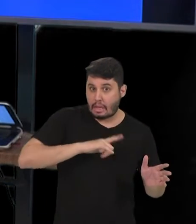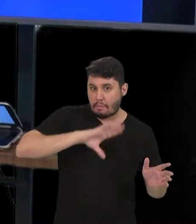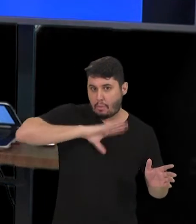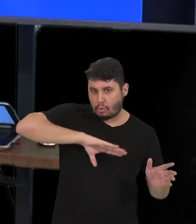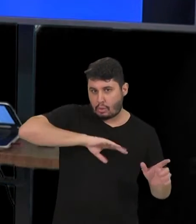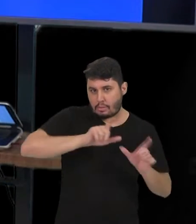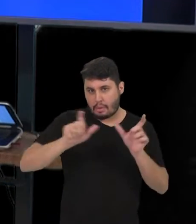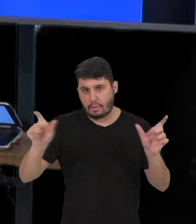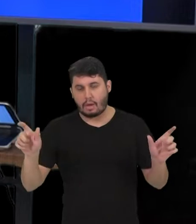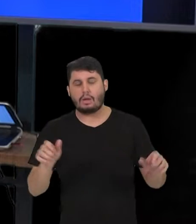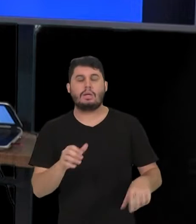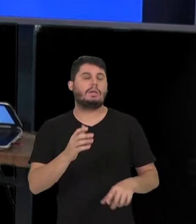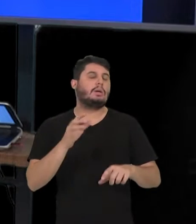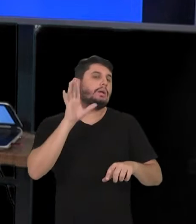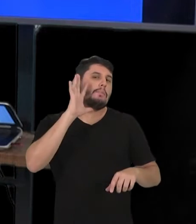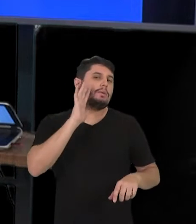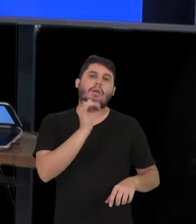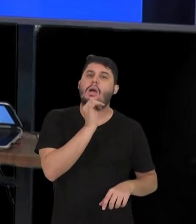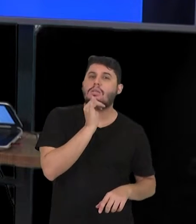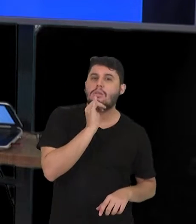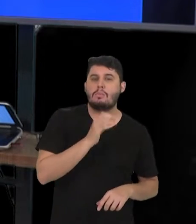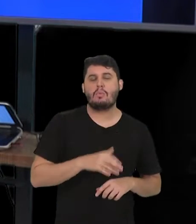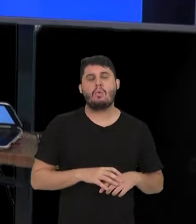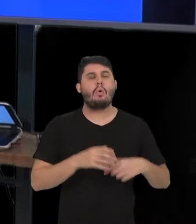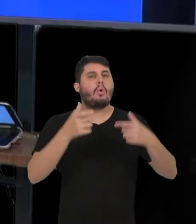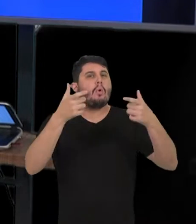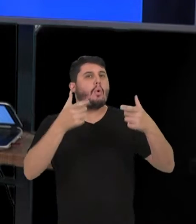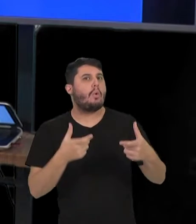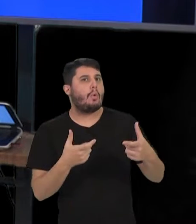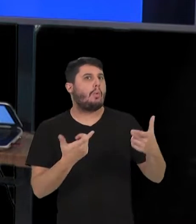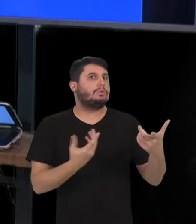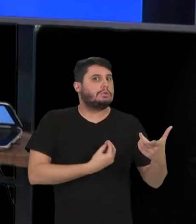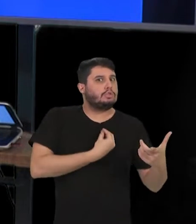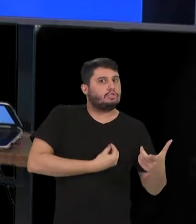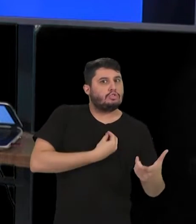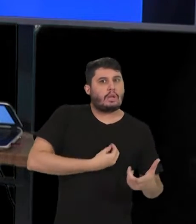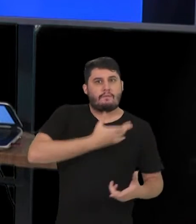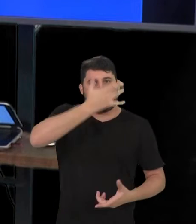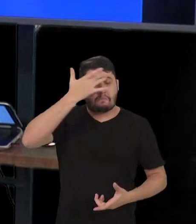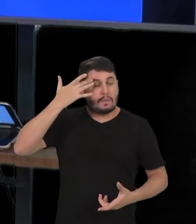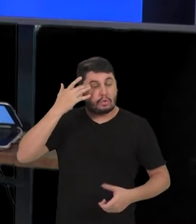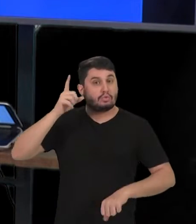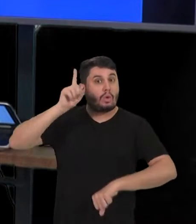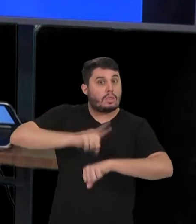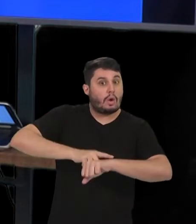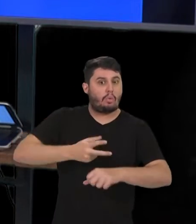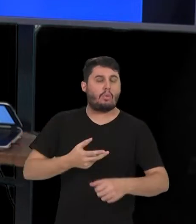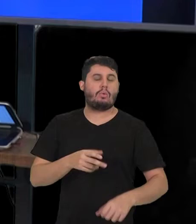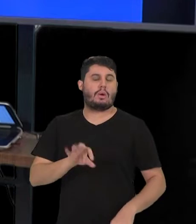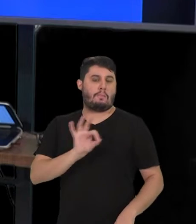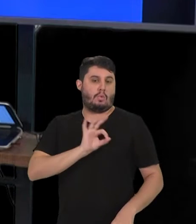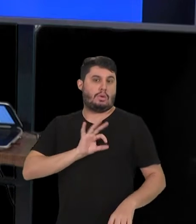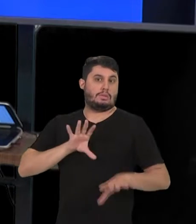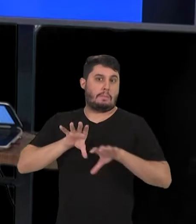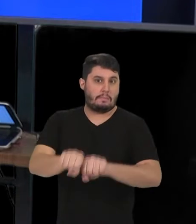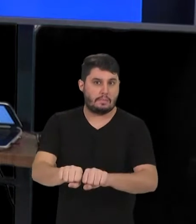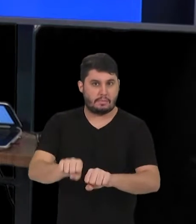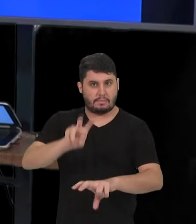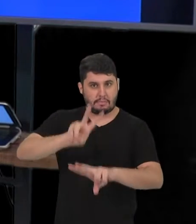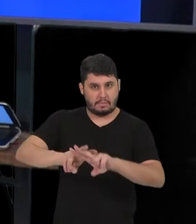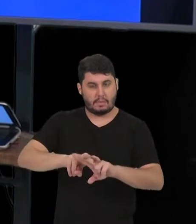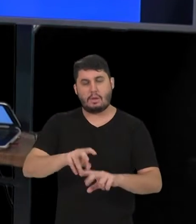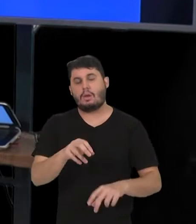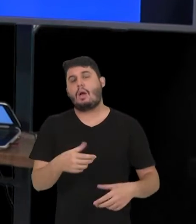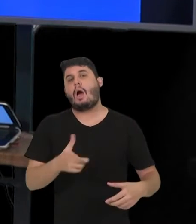português. Então, por exemplo, imagina que na pergunta tem assim, onde estava o cidadão na hora que a polícia o prendeu? E lá as 5 opções,